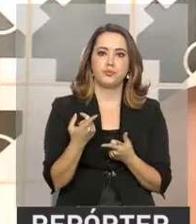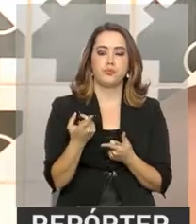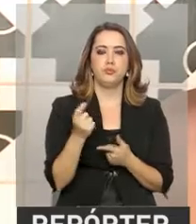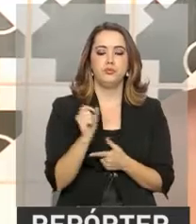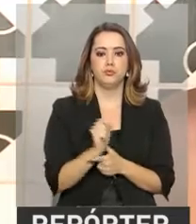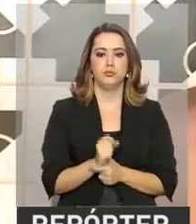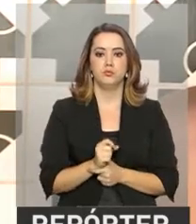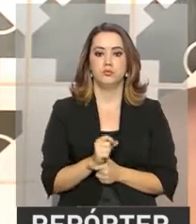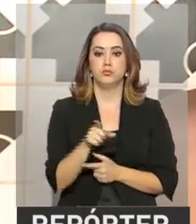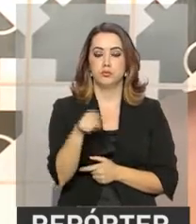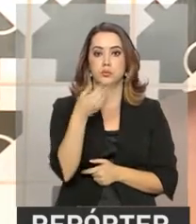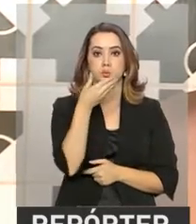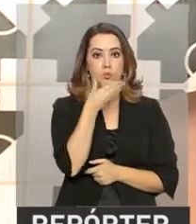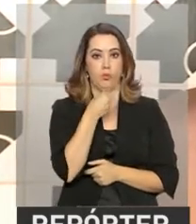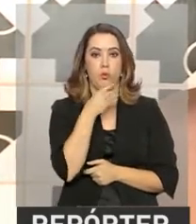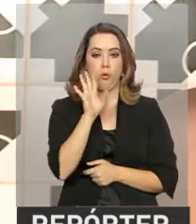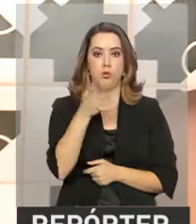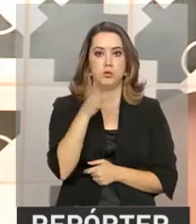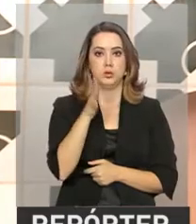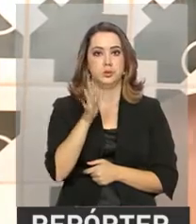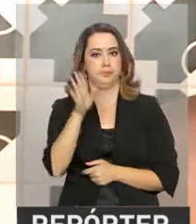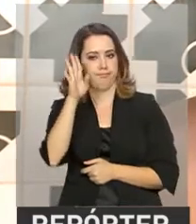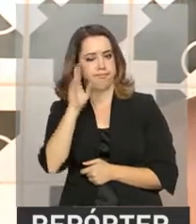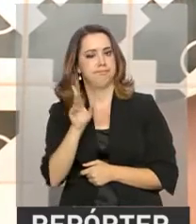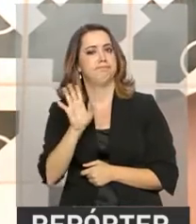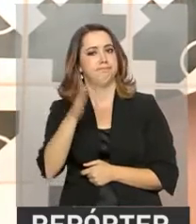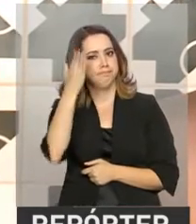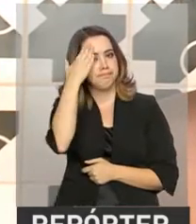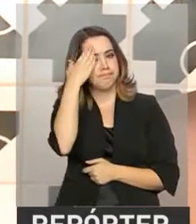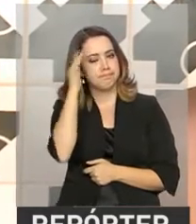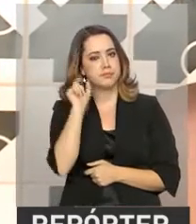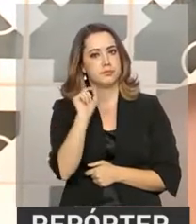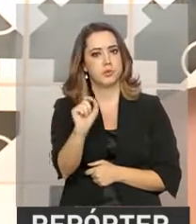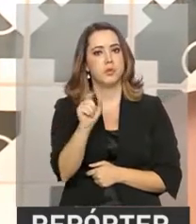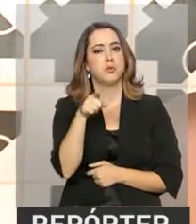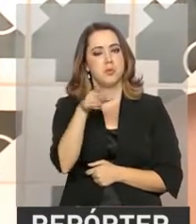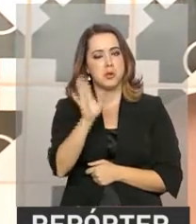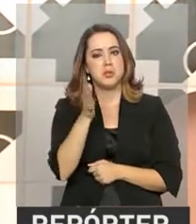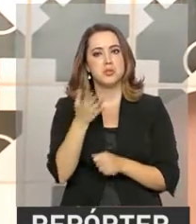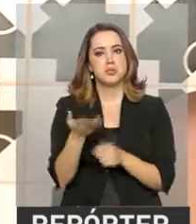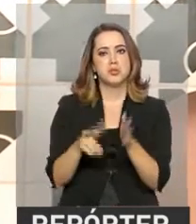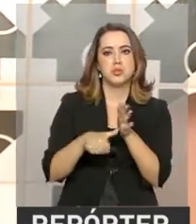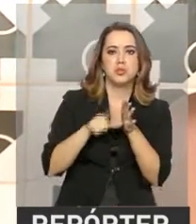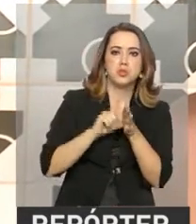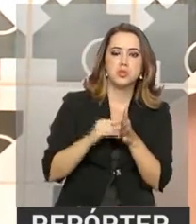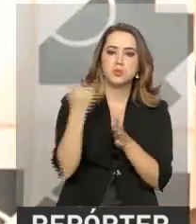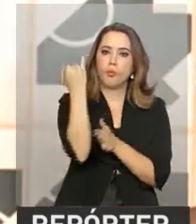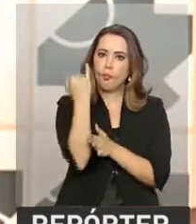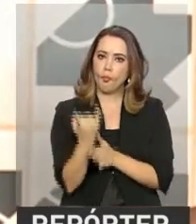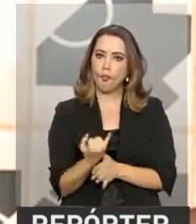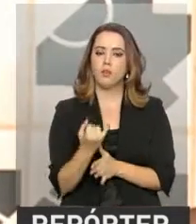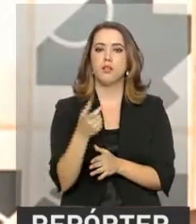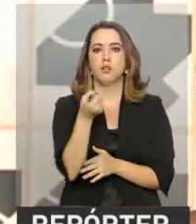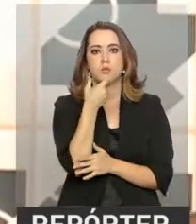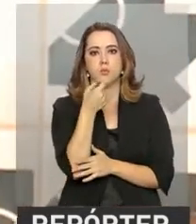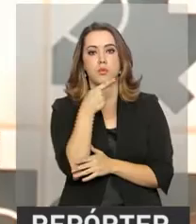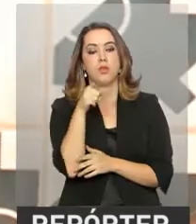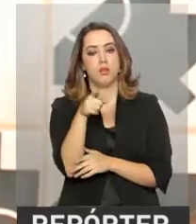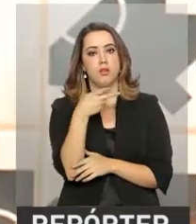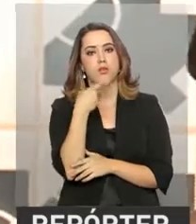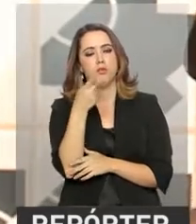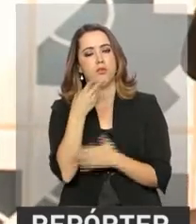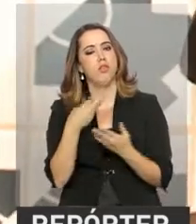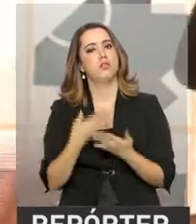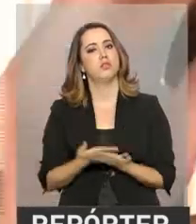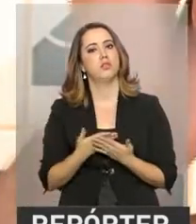pedro já está esperto embora já tenha usado remédios para emagrecer com a prescrição de um profissional ele hoje confessa